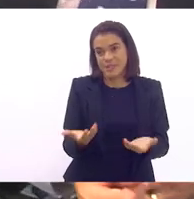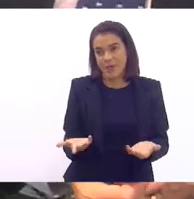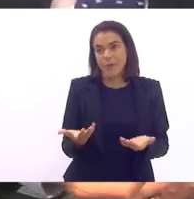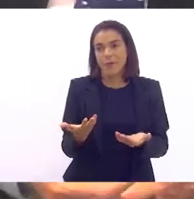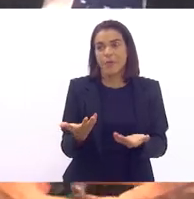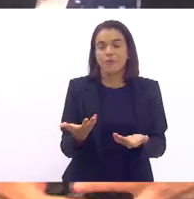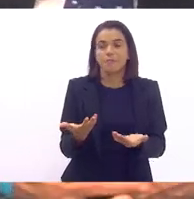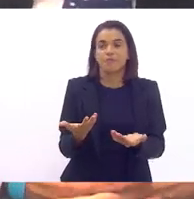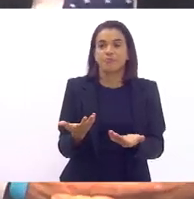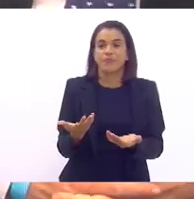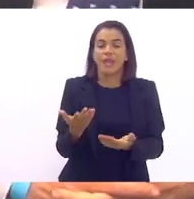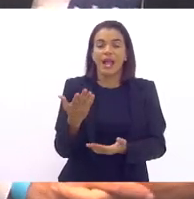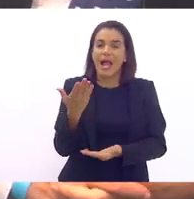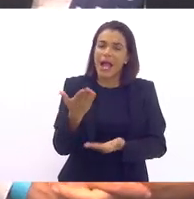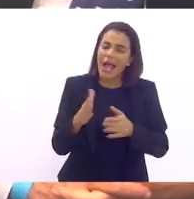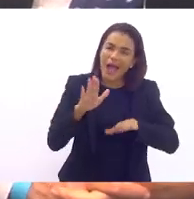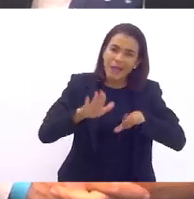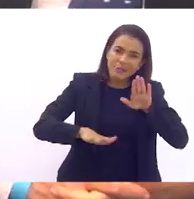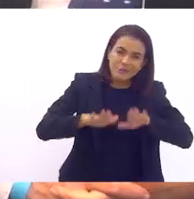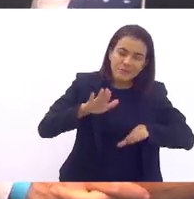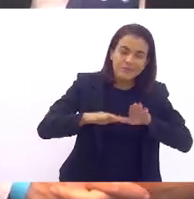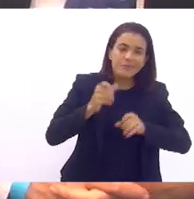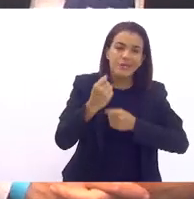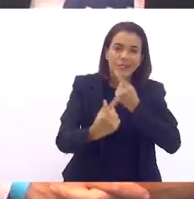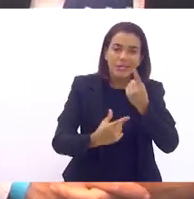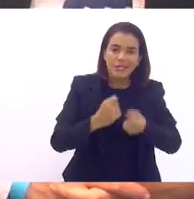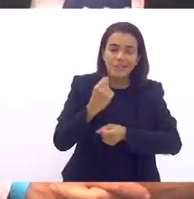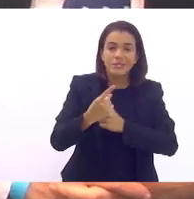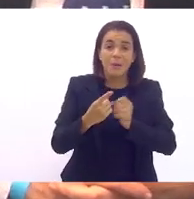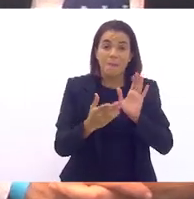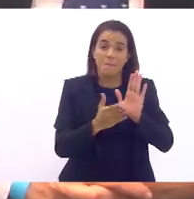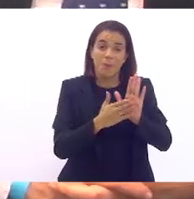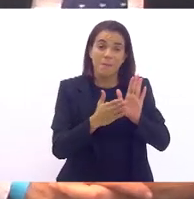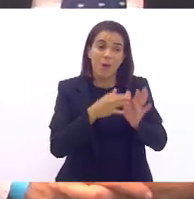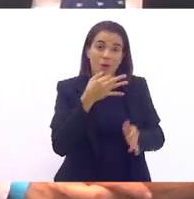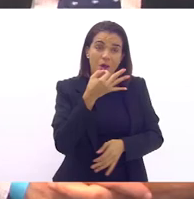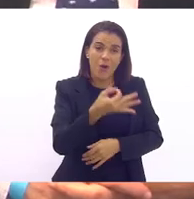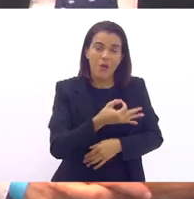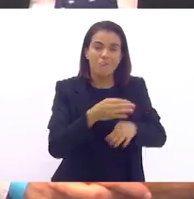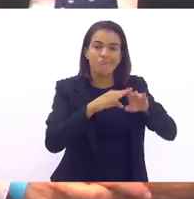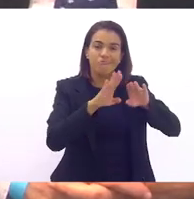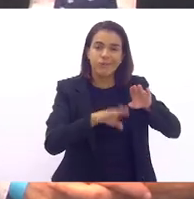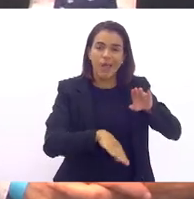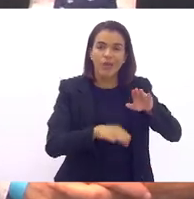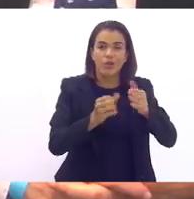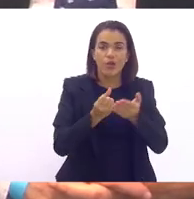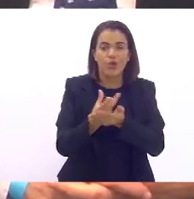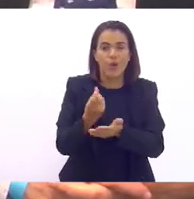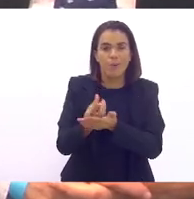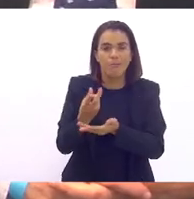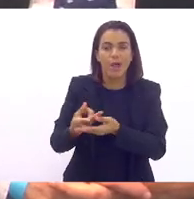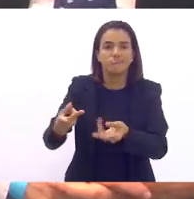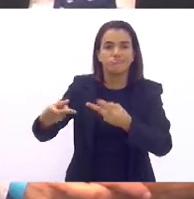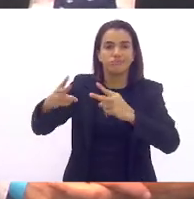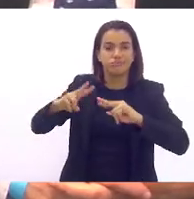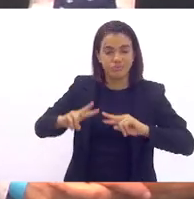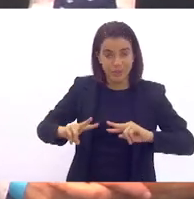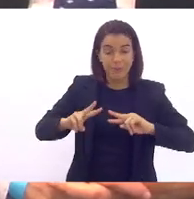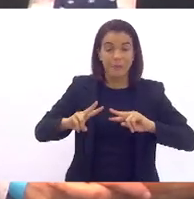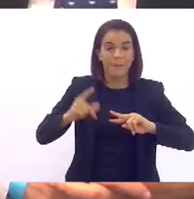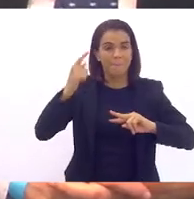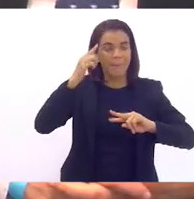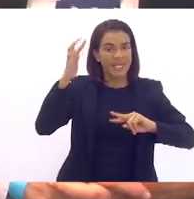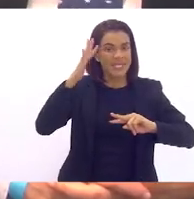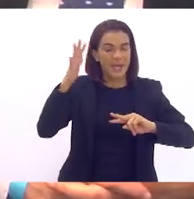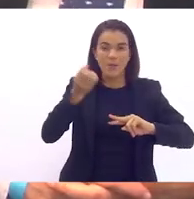você às vezes propõe uma diminuição de Imposto de importação pensando que aquilo vai ser